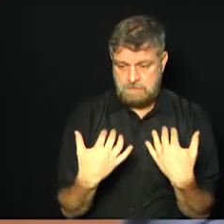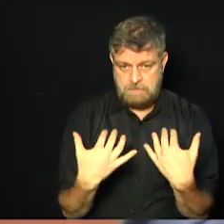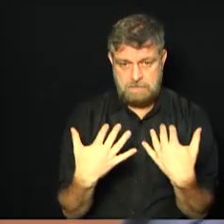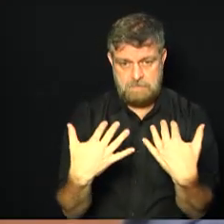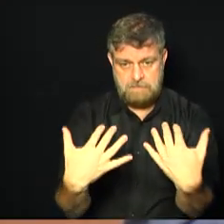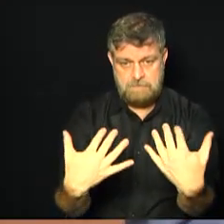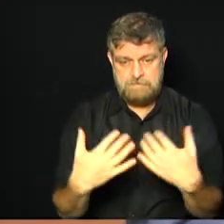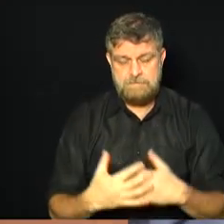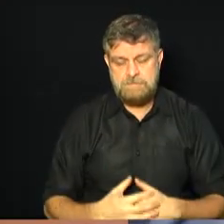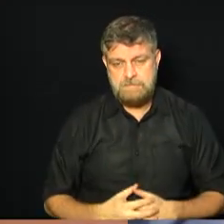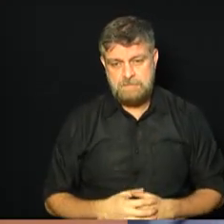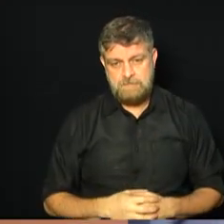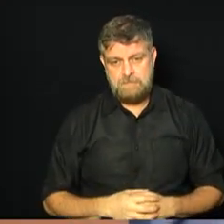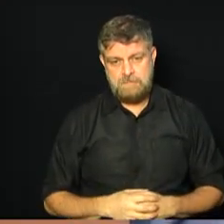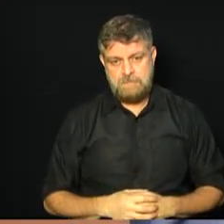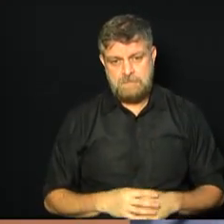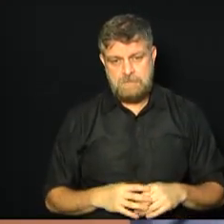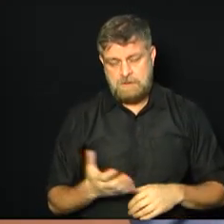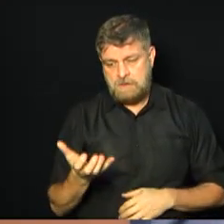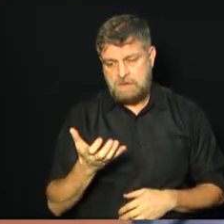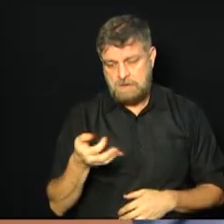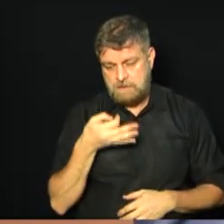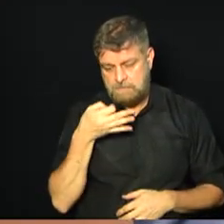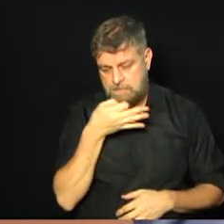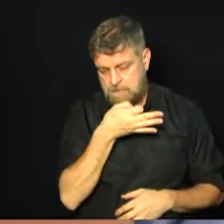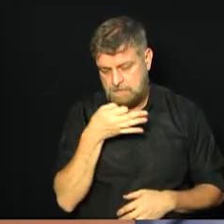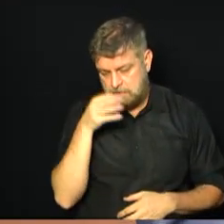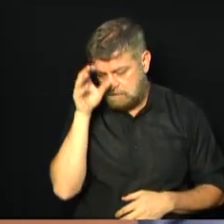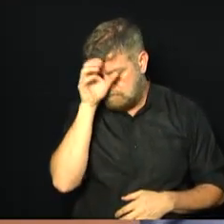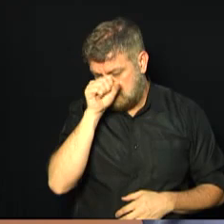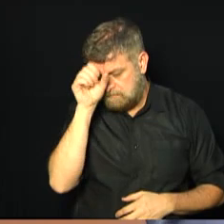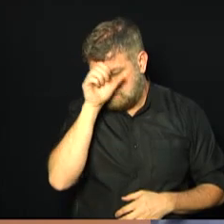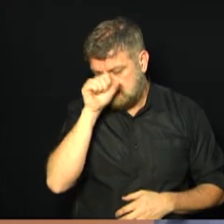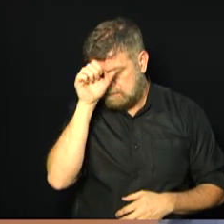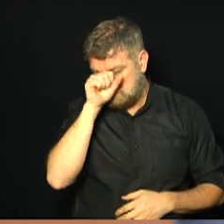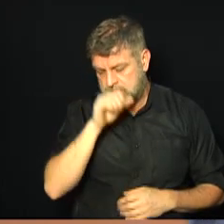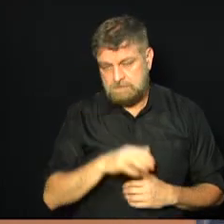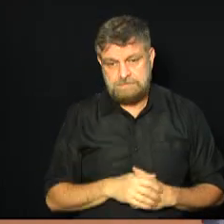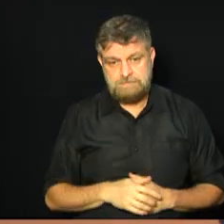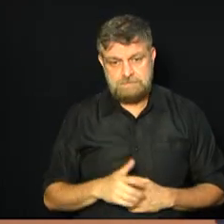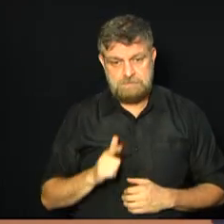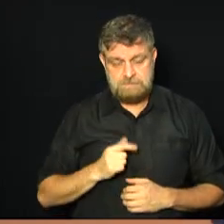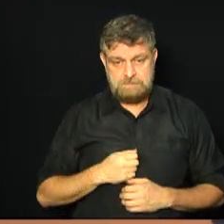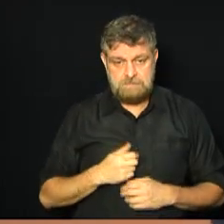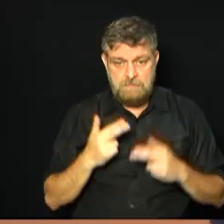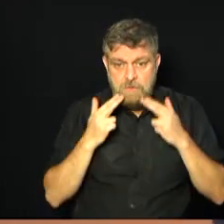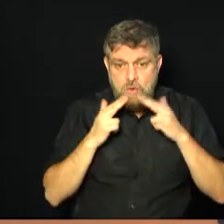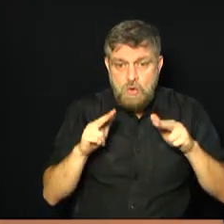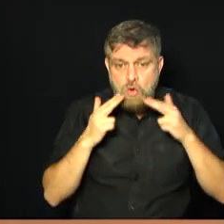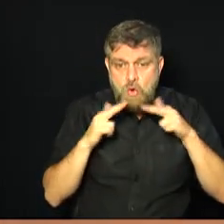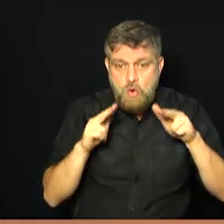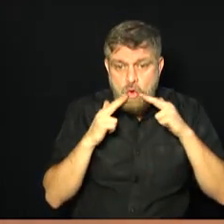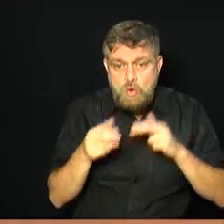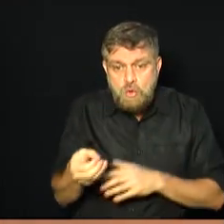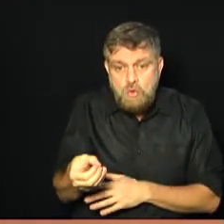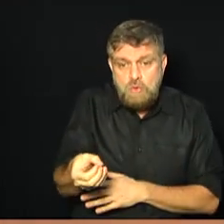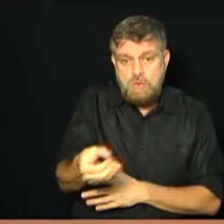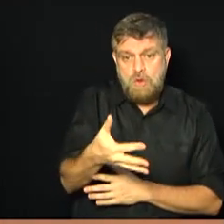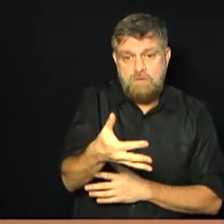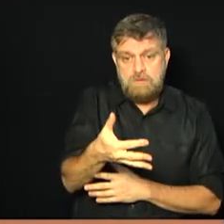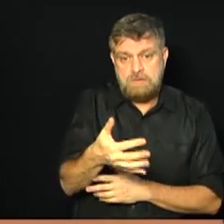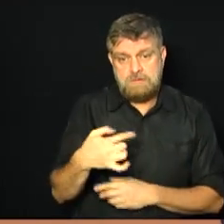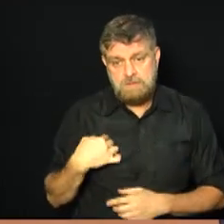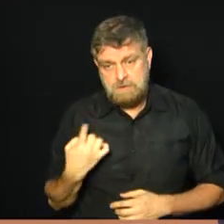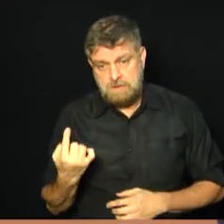aqui. E falar que é um aprendizado, é uma novidade que está surgindo aí. E fica aí,